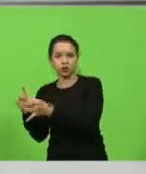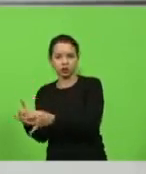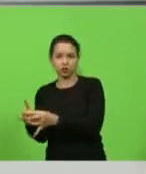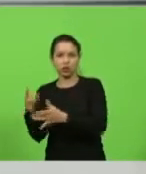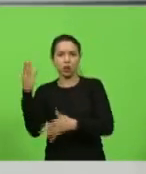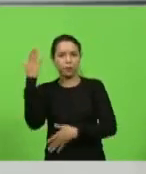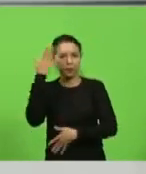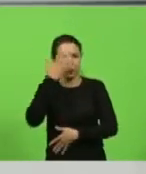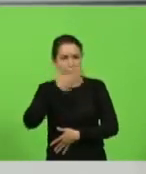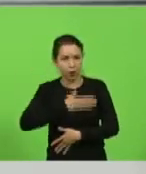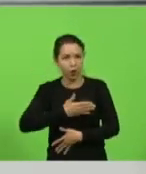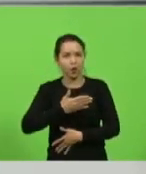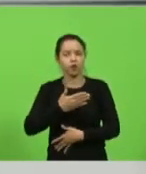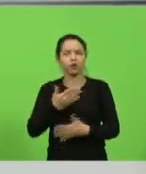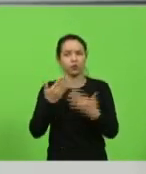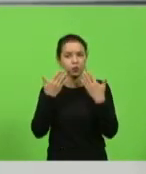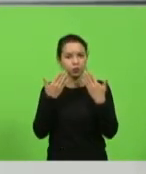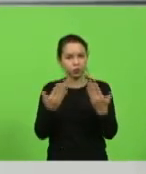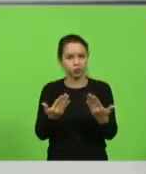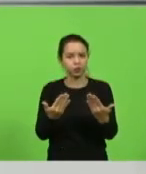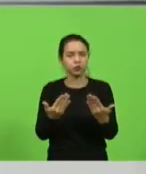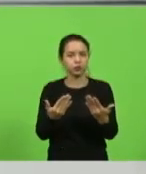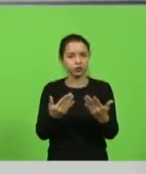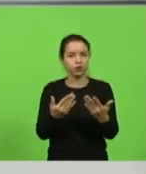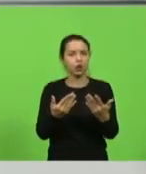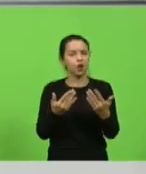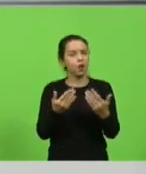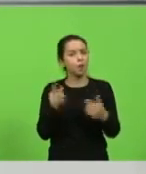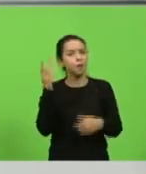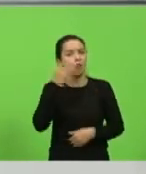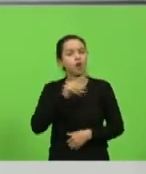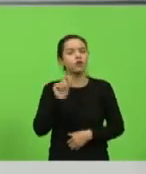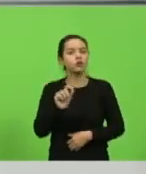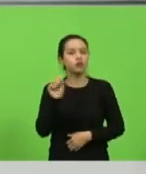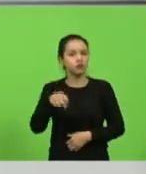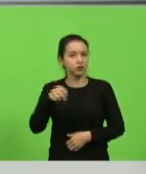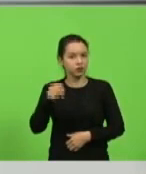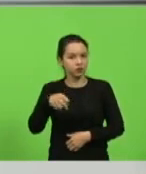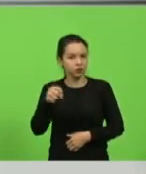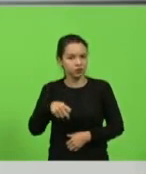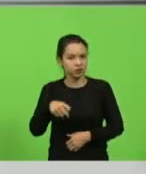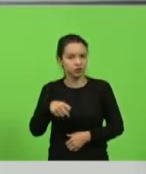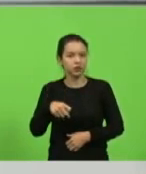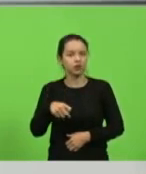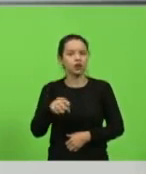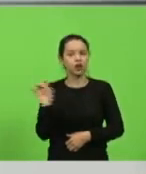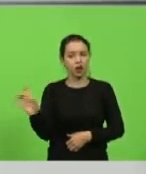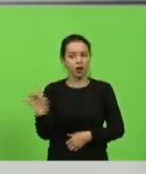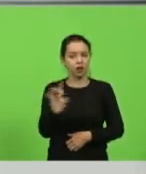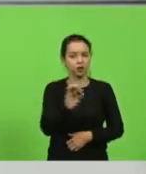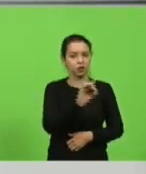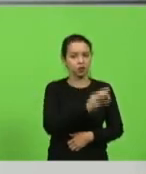produzidas, os indícios que podem, sim, pela argumentação das partes e do